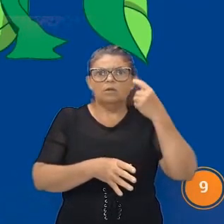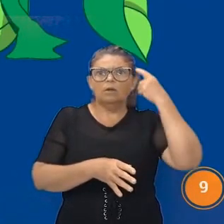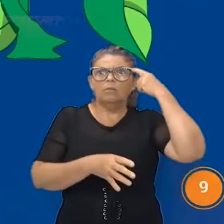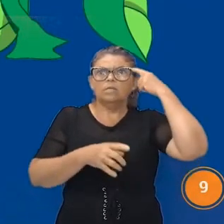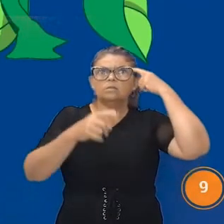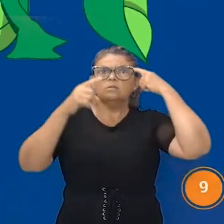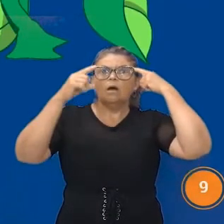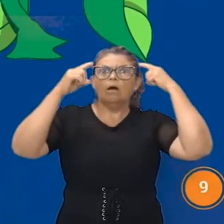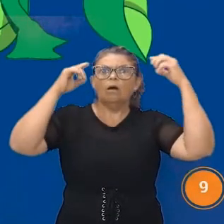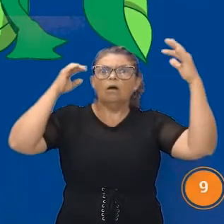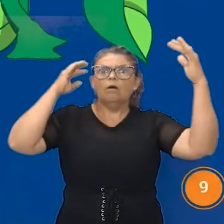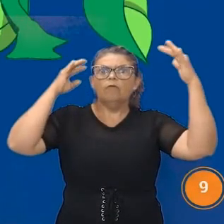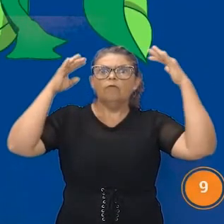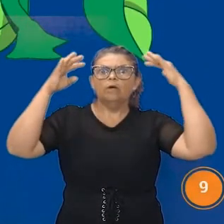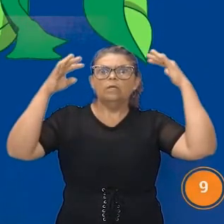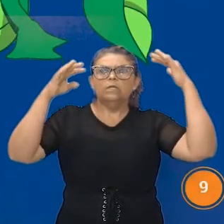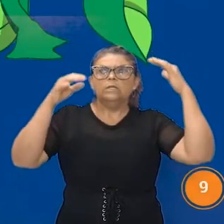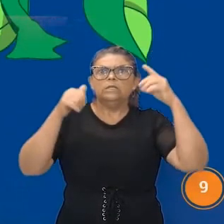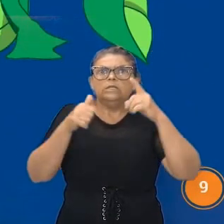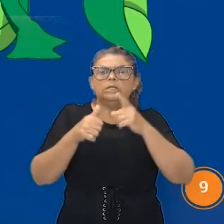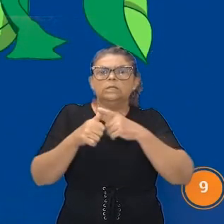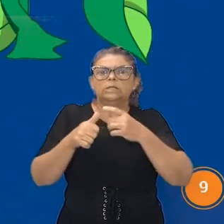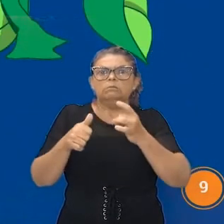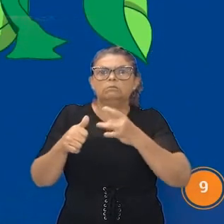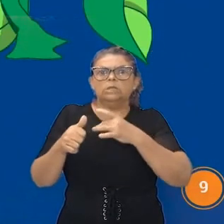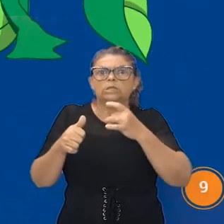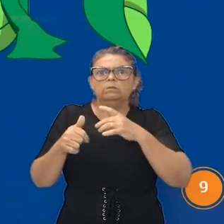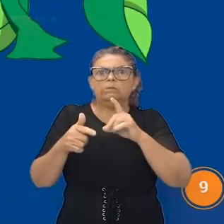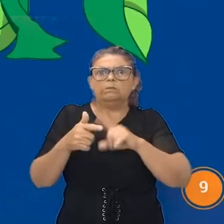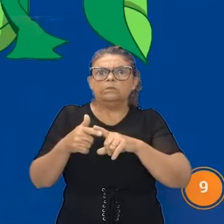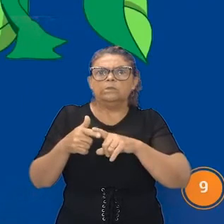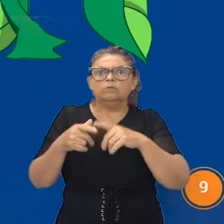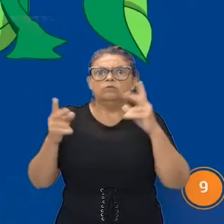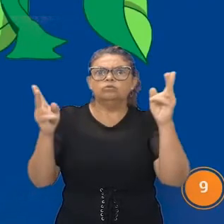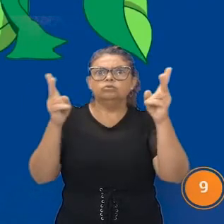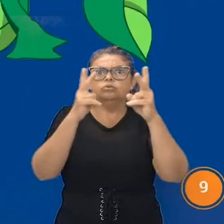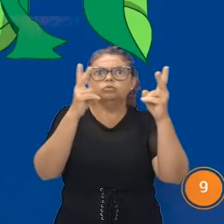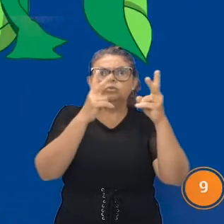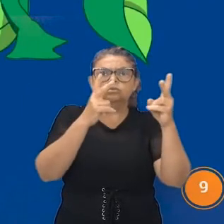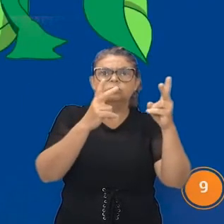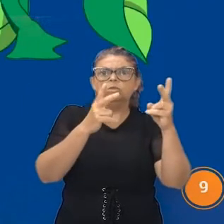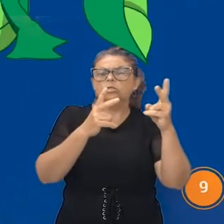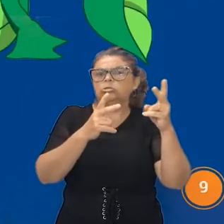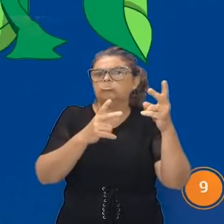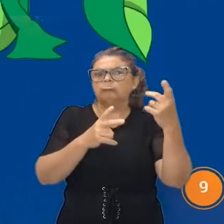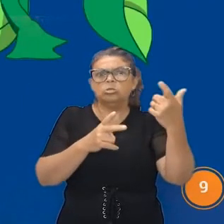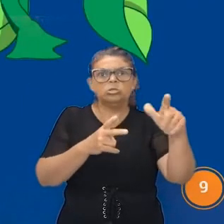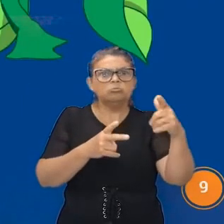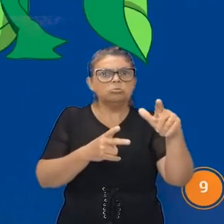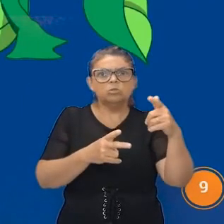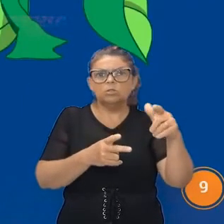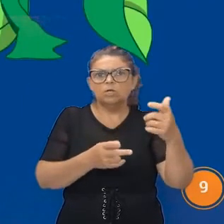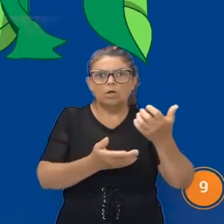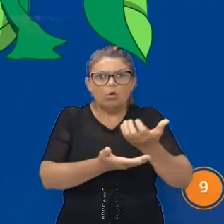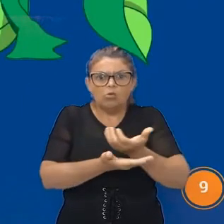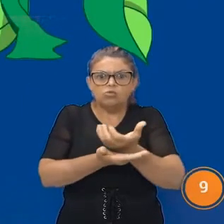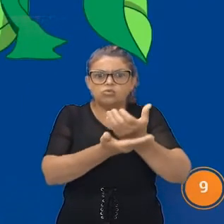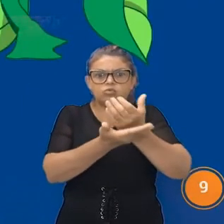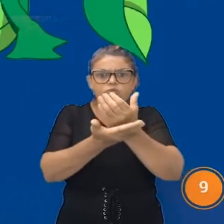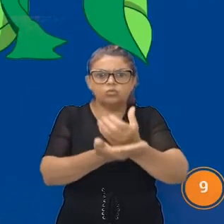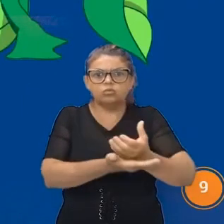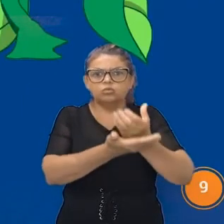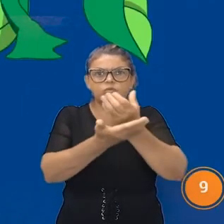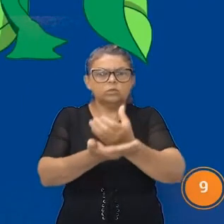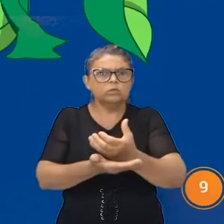os ventos desfavoráveis, as caravelas não tinham motor, né, gente? Então precisava ali da sorte do vento. A ameaça